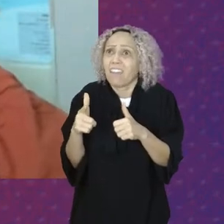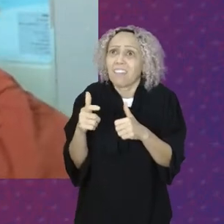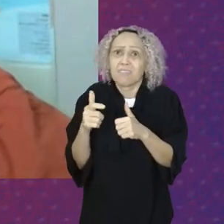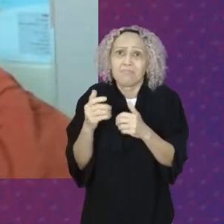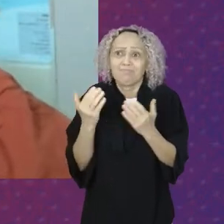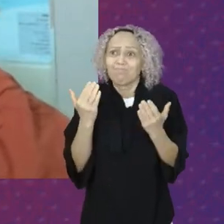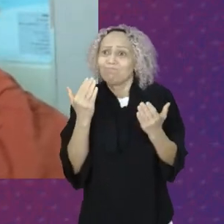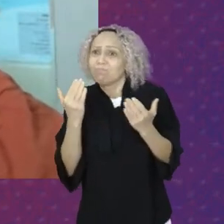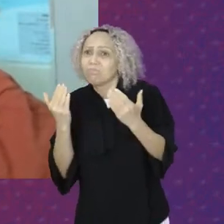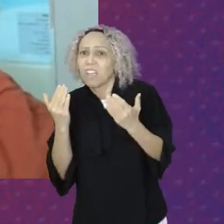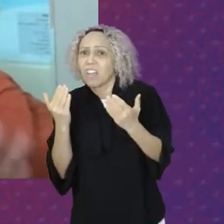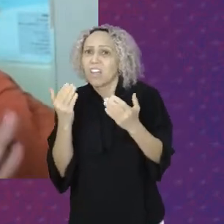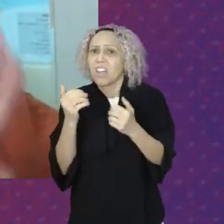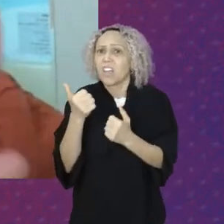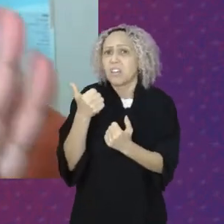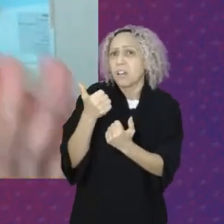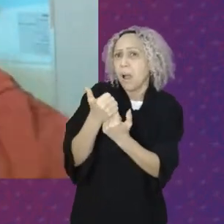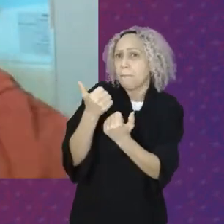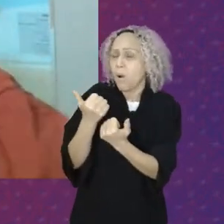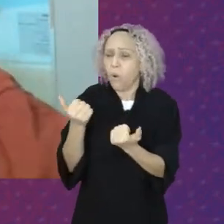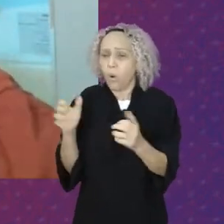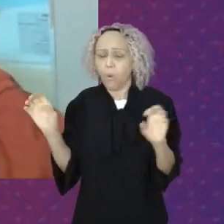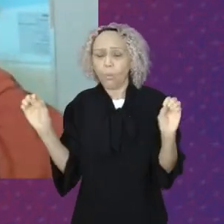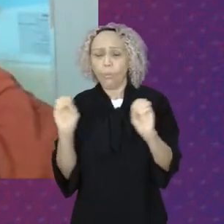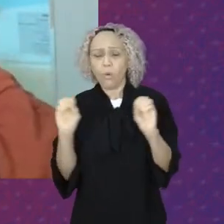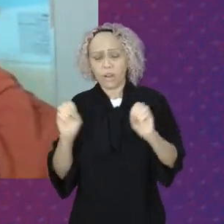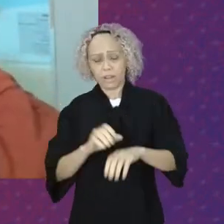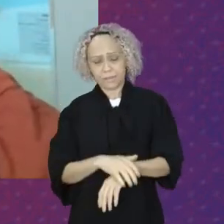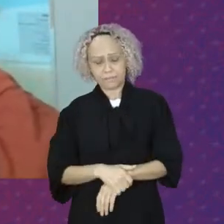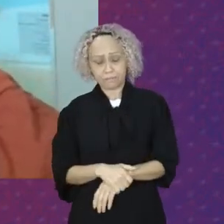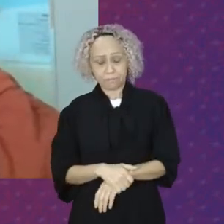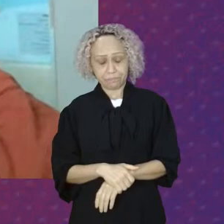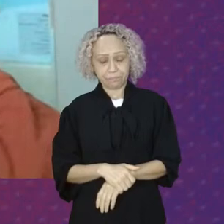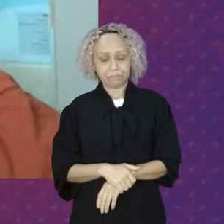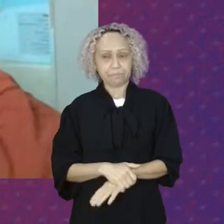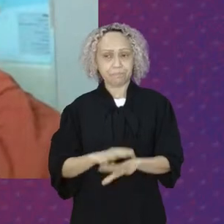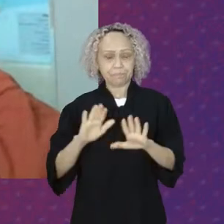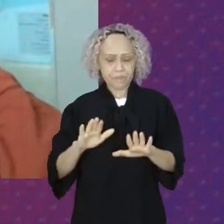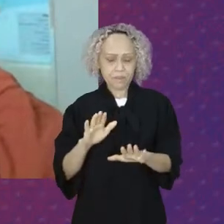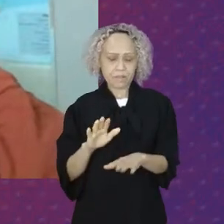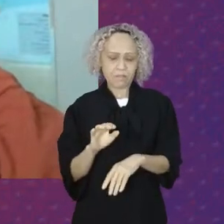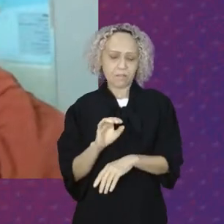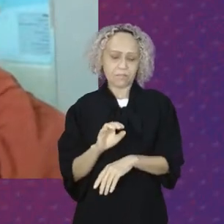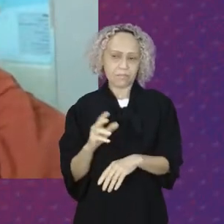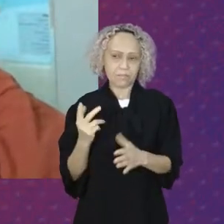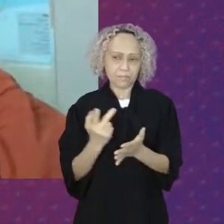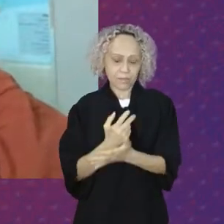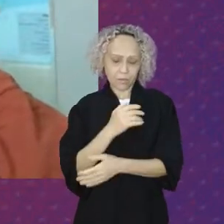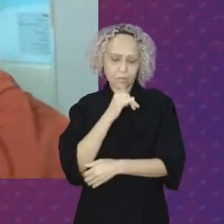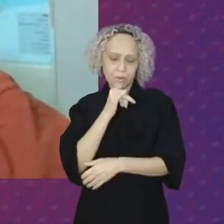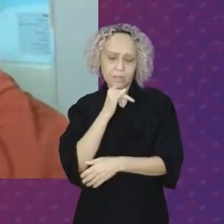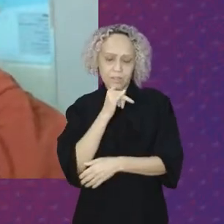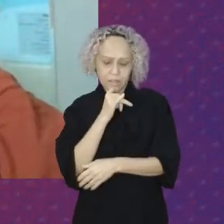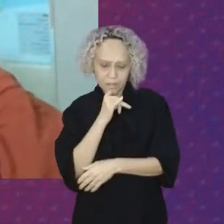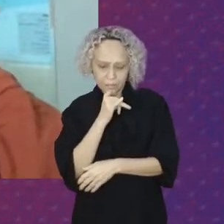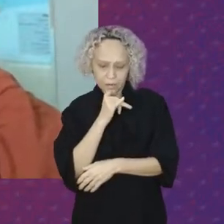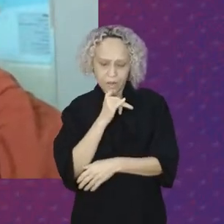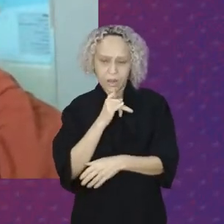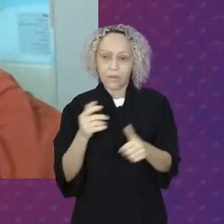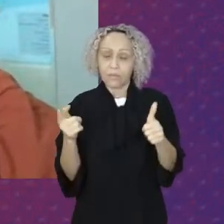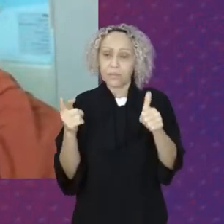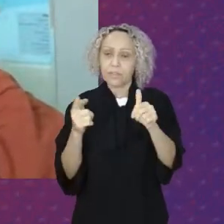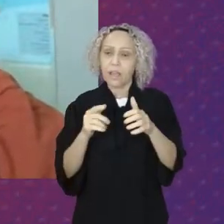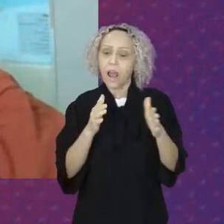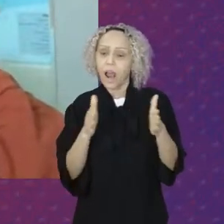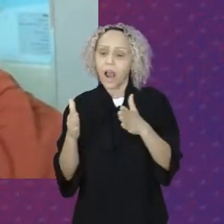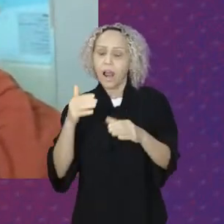não ia para o segundo turno. Todas as pesquisas diziam que nós não íamos para o segundo turno. O presidente Lula veio aqui e o